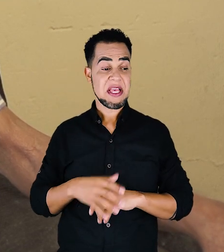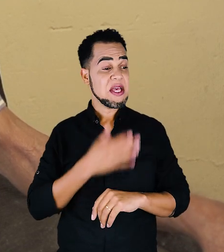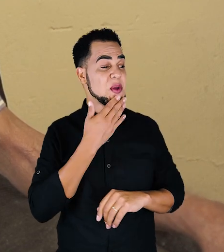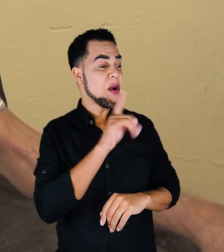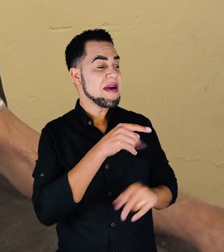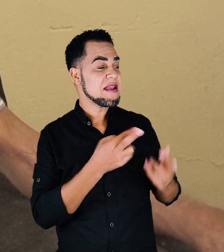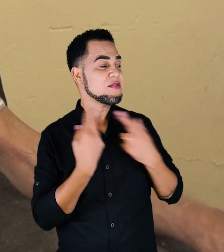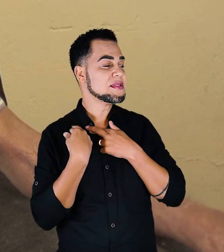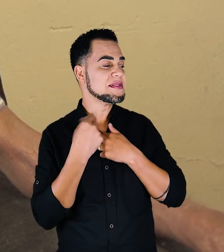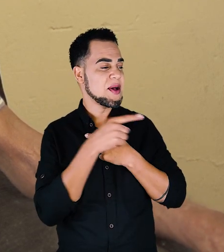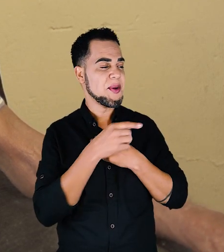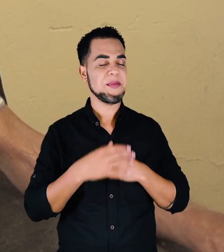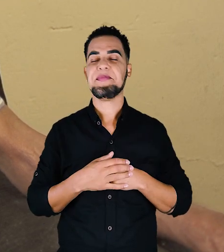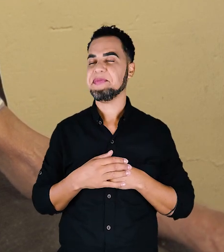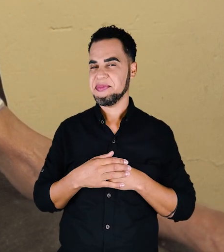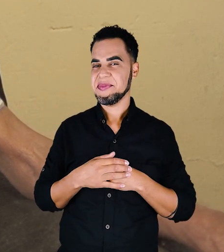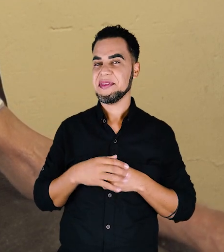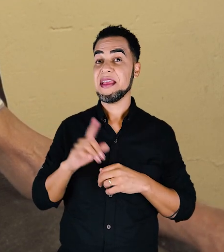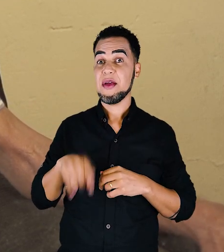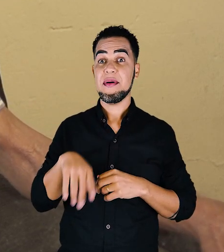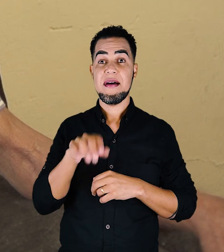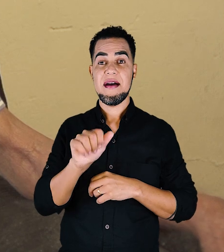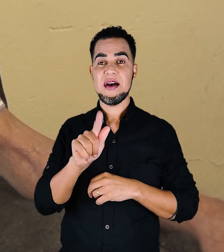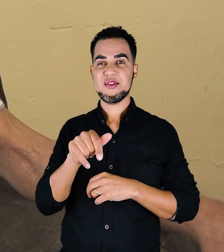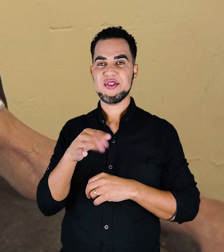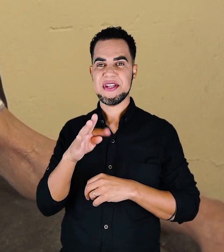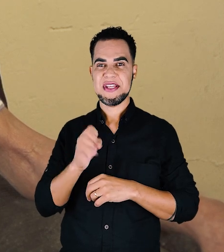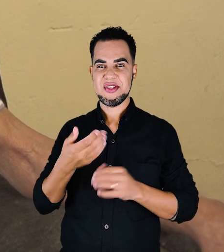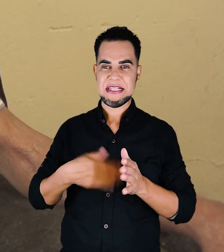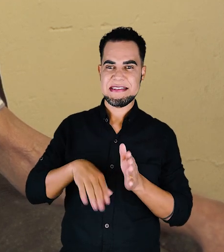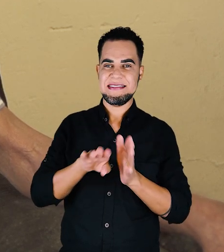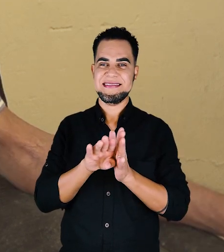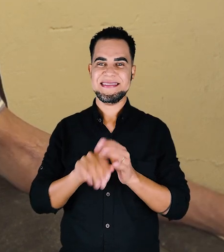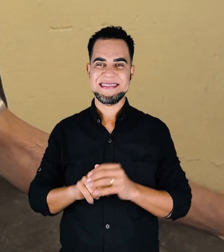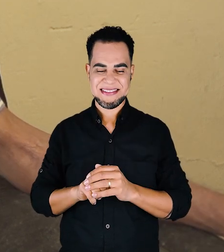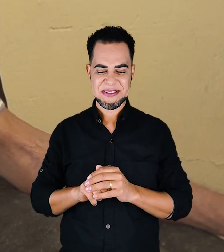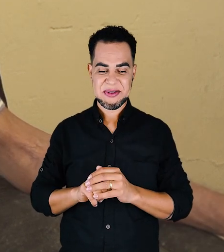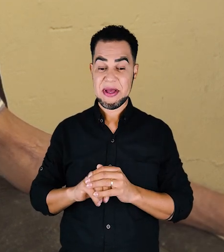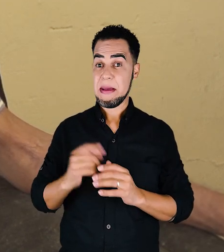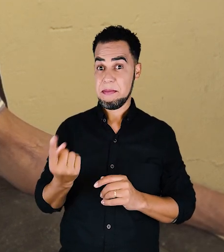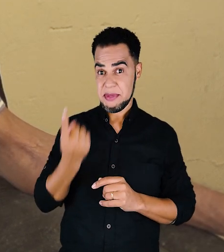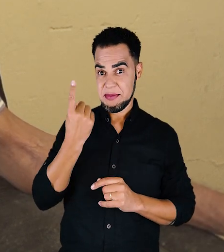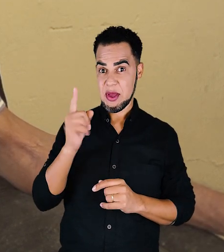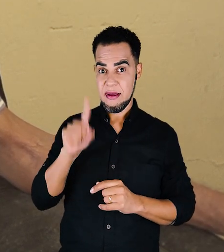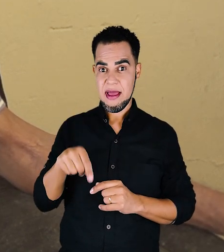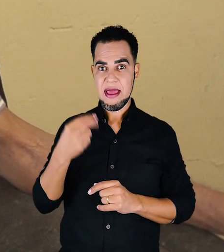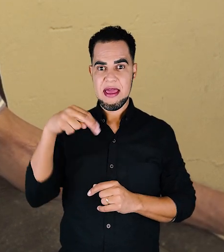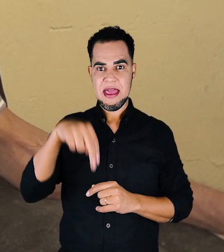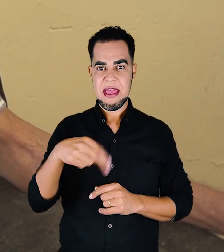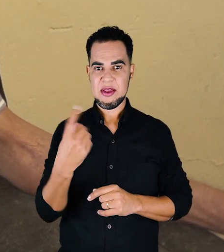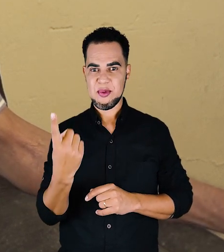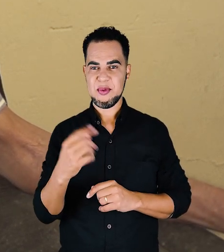mesmo. Qual era a função do senhor? Eu era agente da estação. Primeiramente, é o